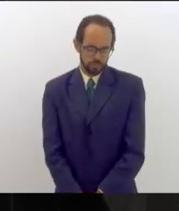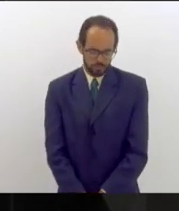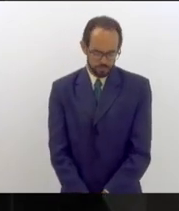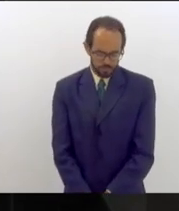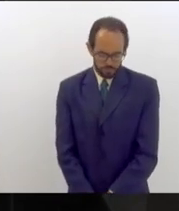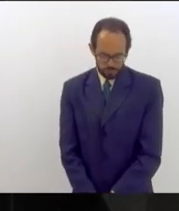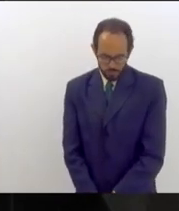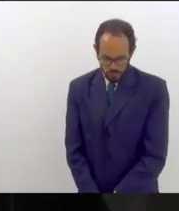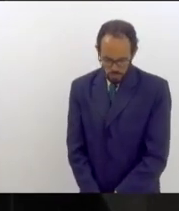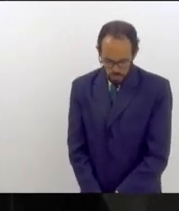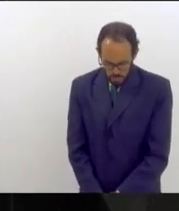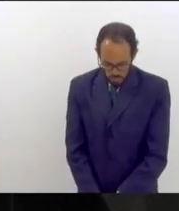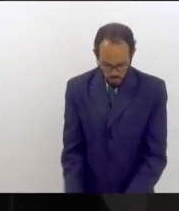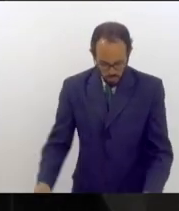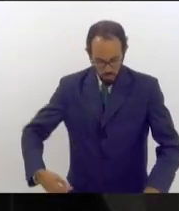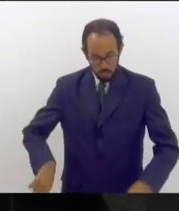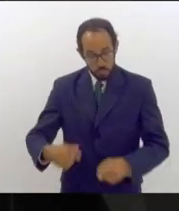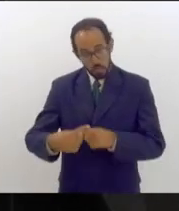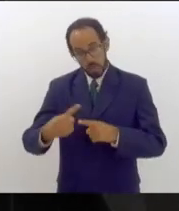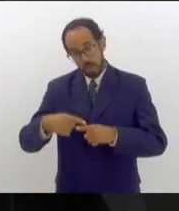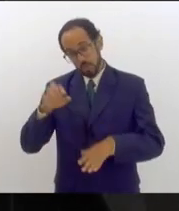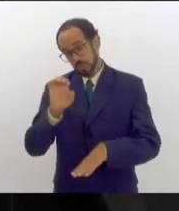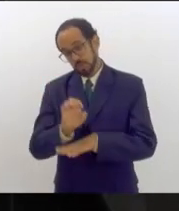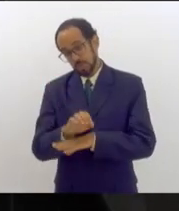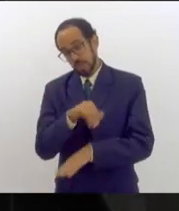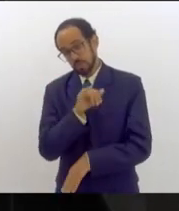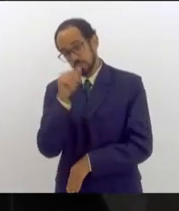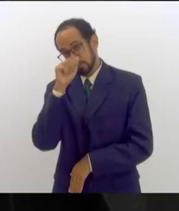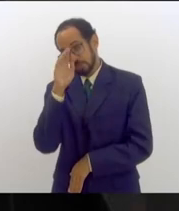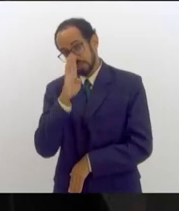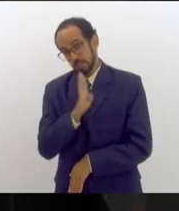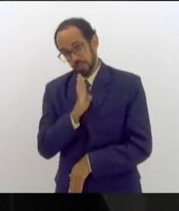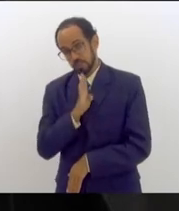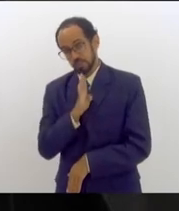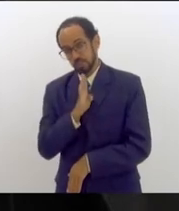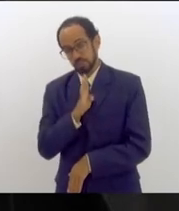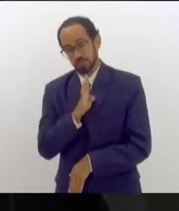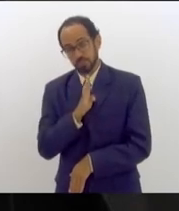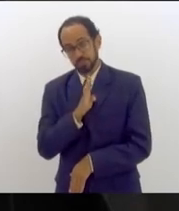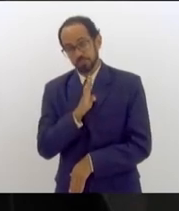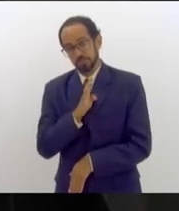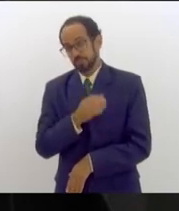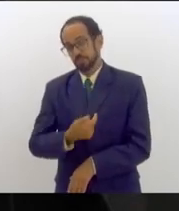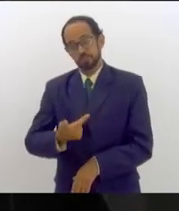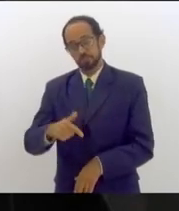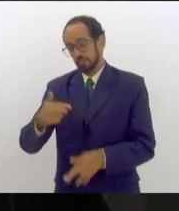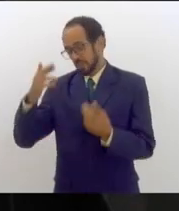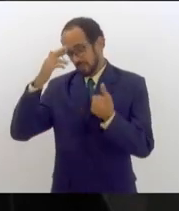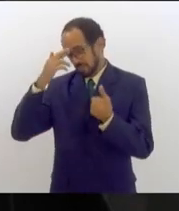porque os estados brasileiros são profundamente desrespeitados